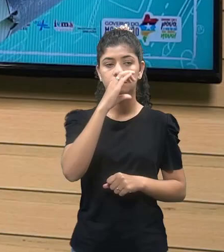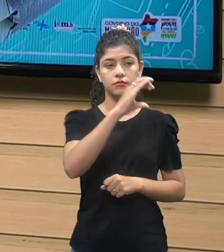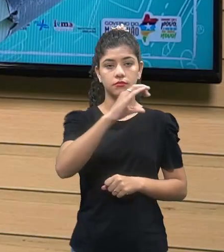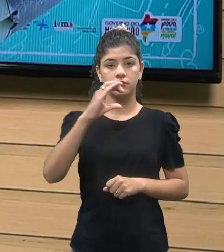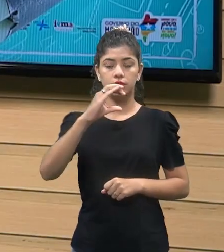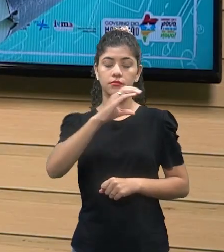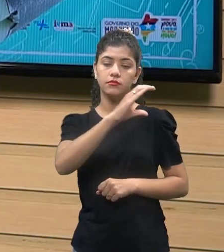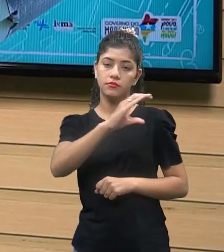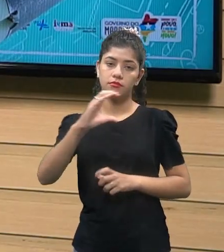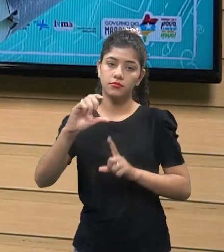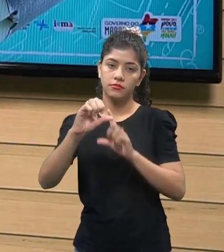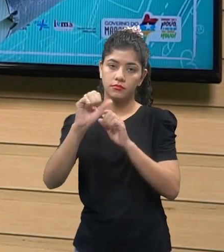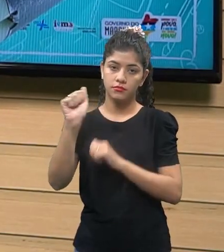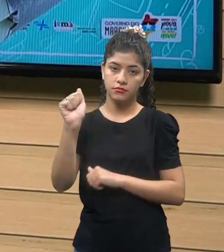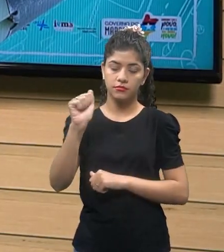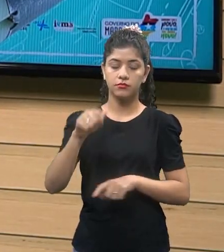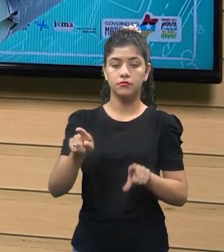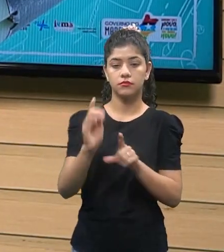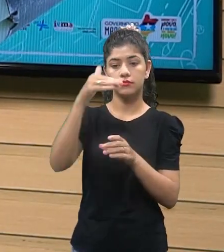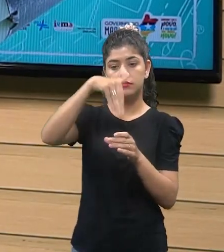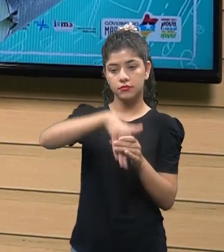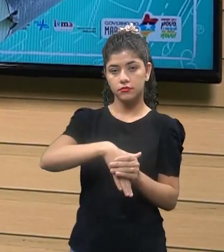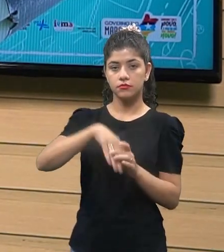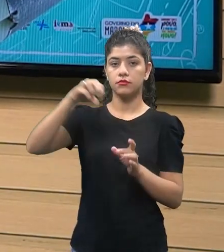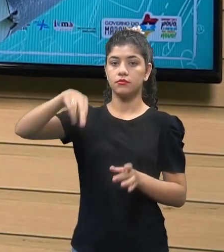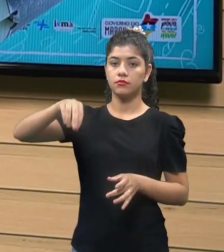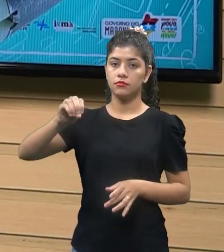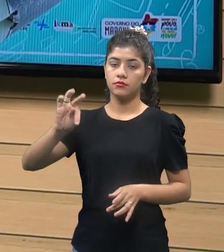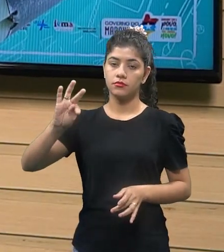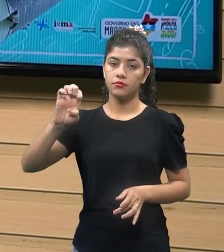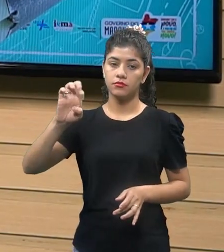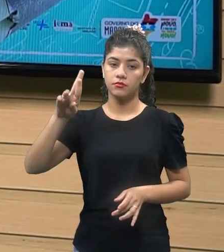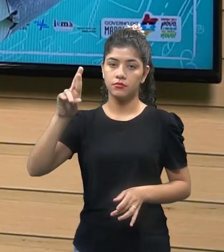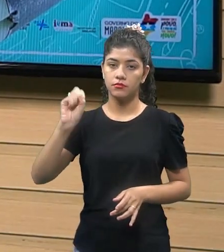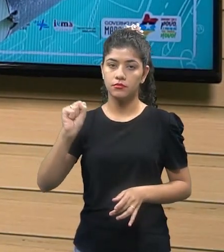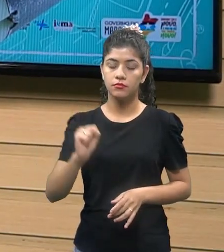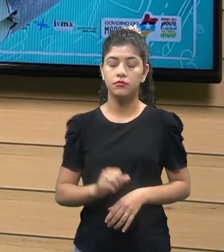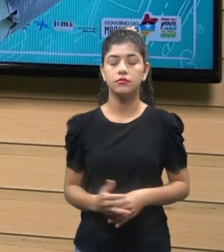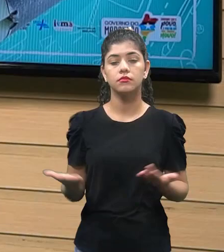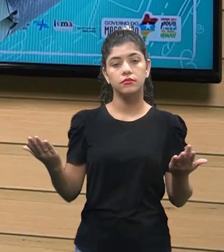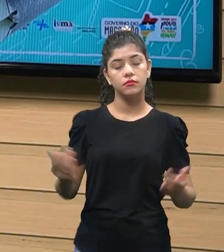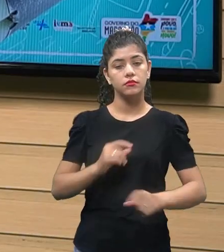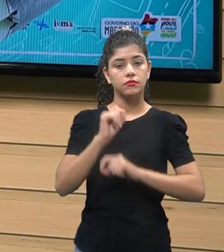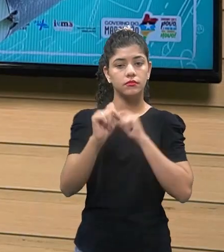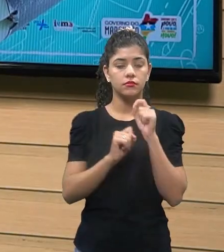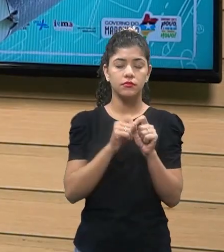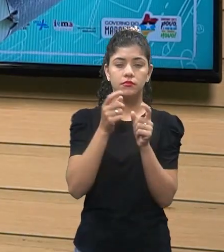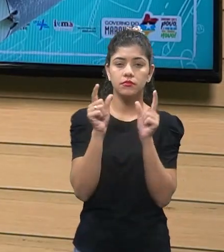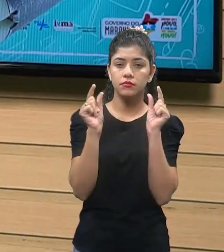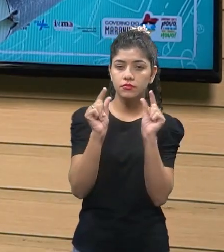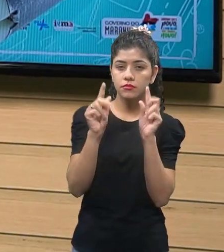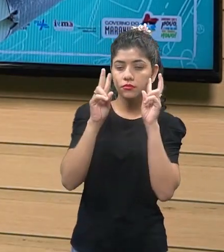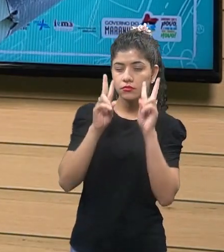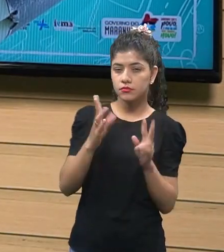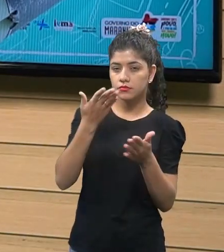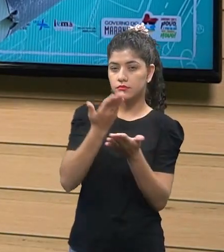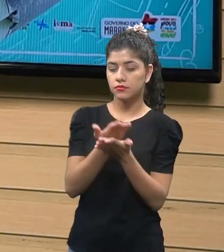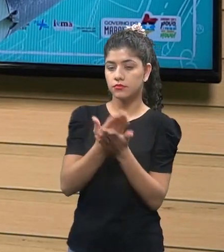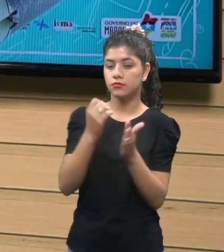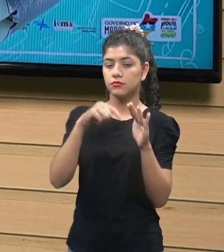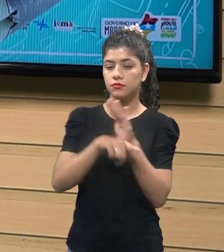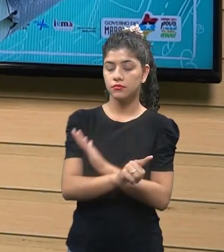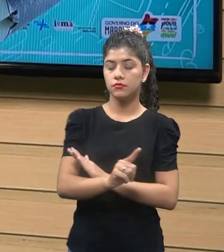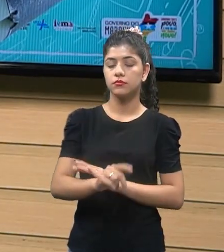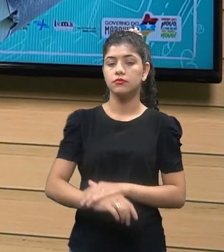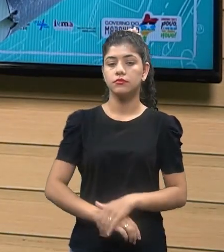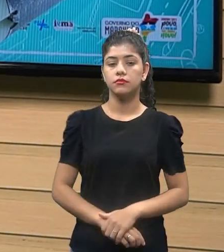quando dentro do assunto de motores e geradores. Tá? Aqui nós vamos ver um pouco desse assunto